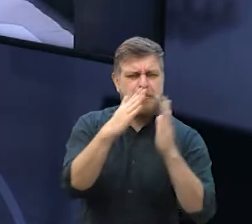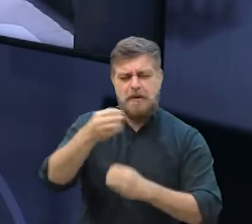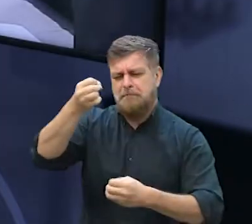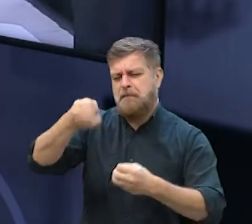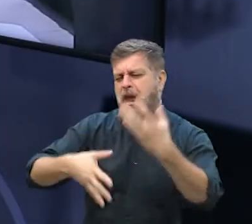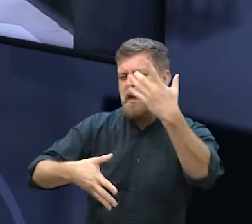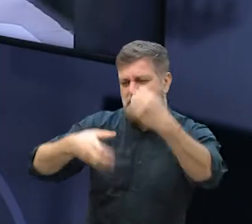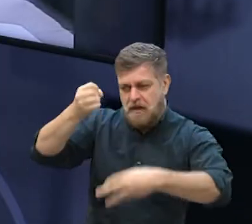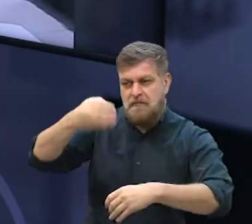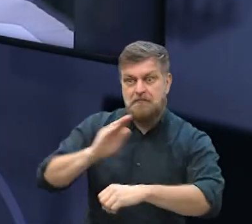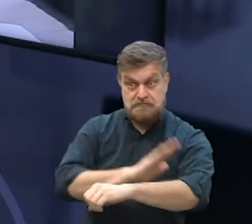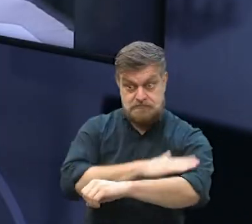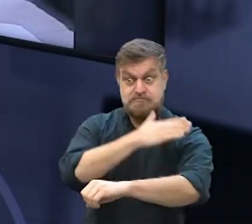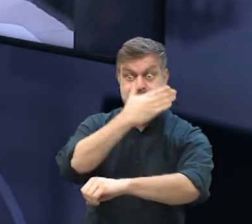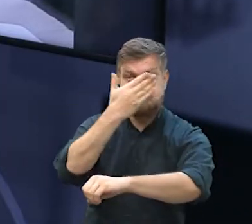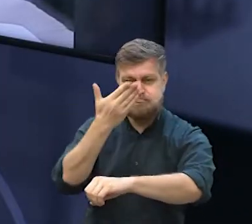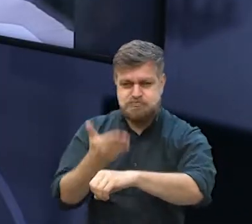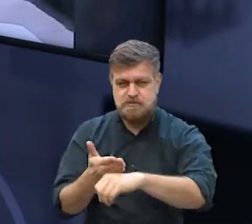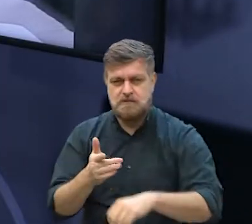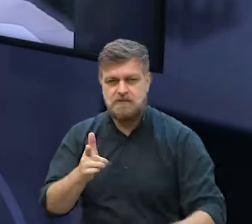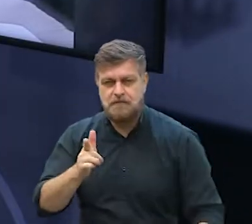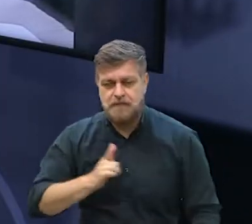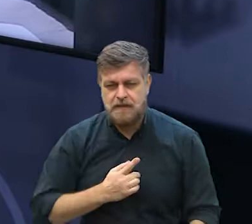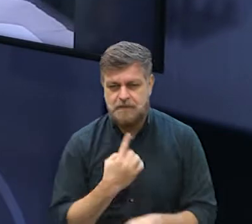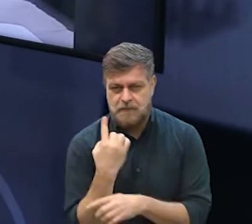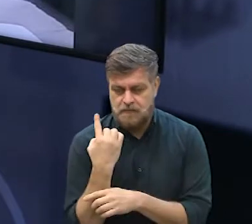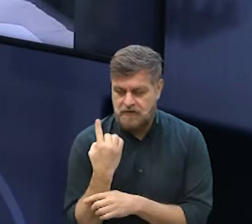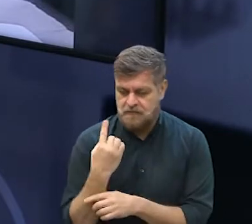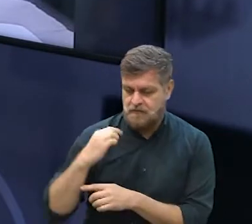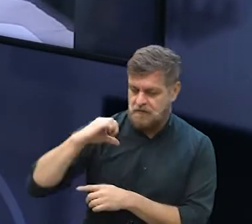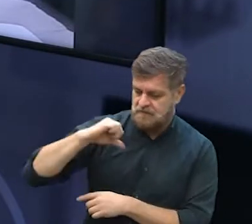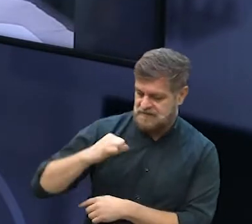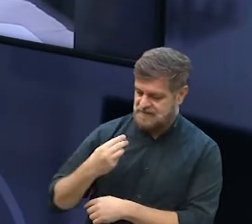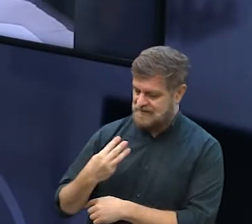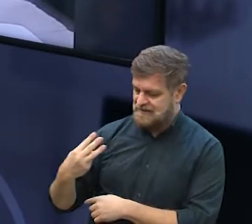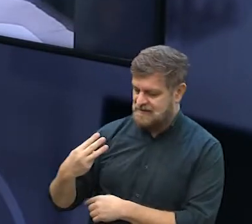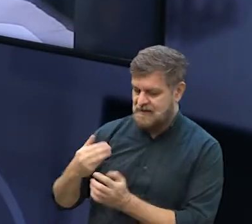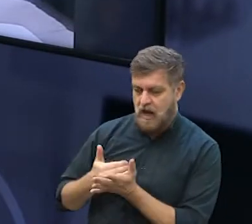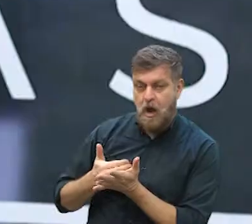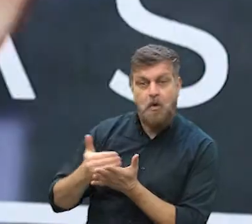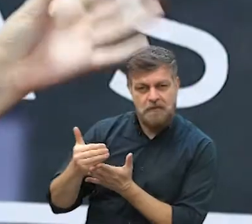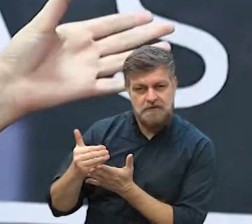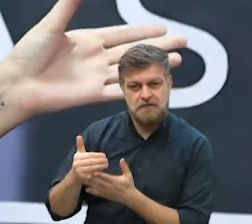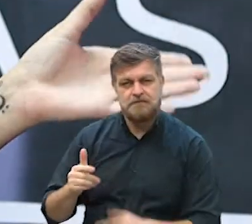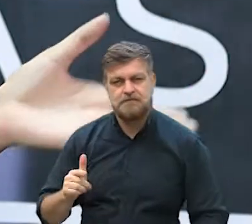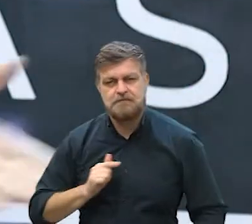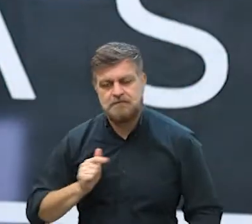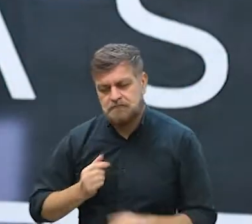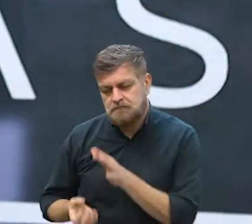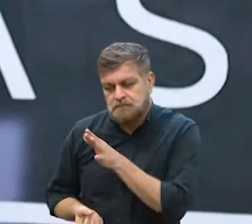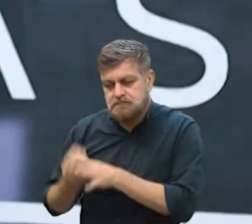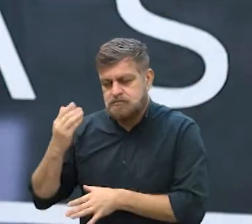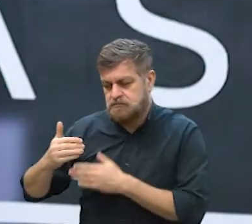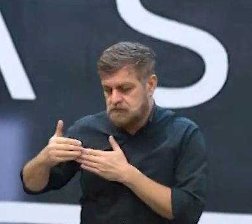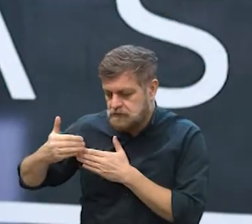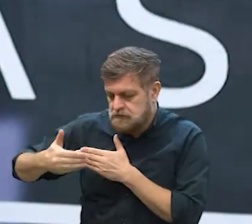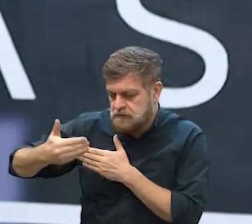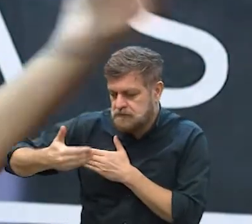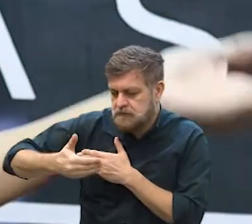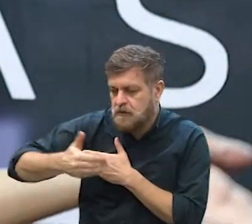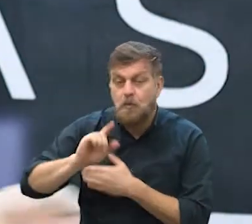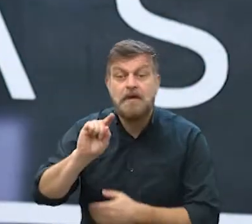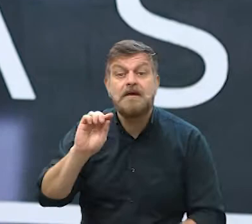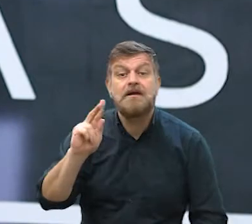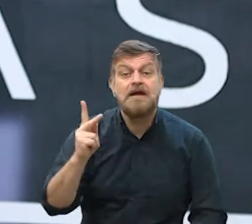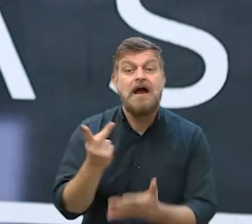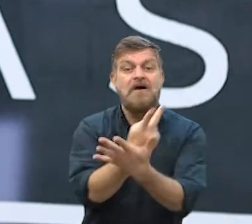né, dos trabalhos que vocês executam, mas 1933 começou a história e de lá para cá muita coisa aconteceu, né? Como é